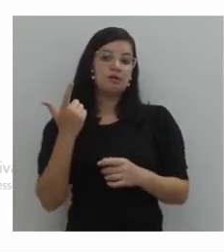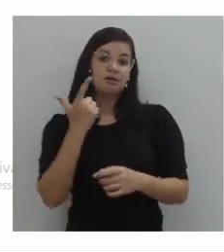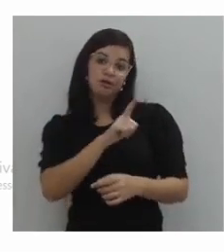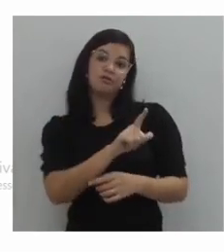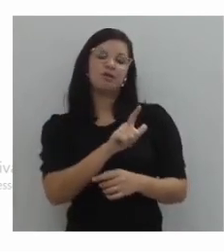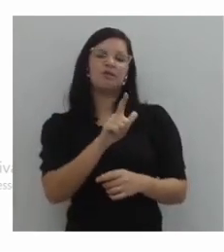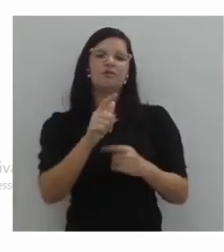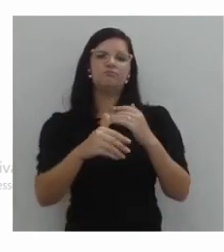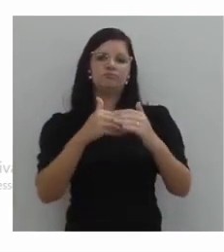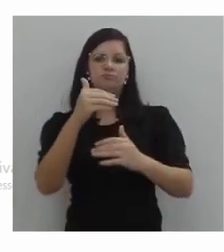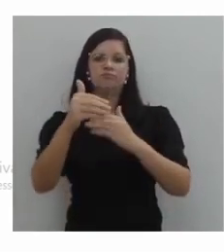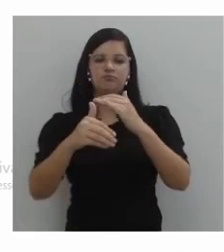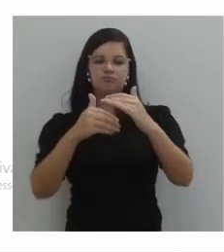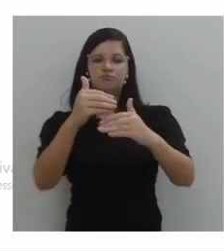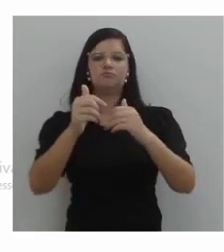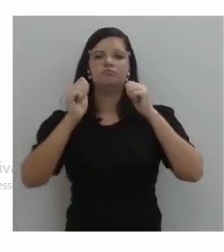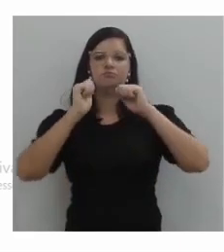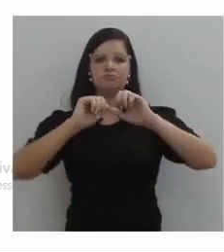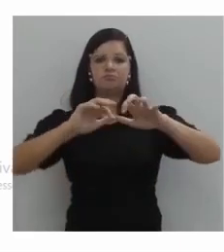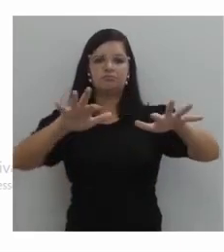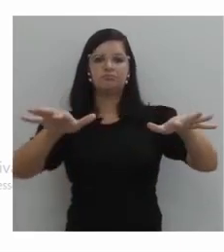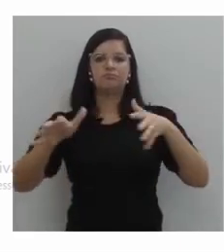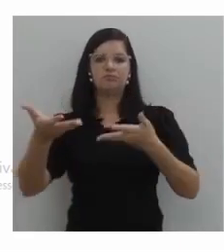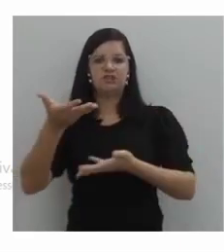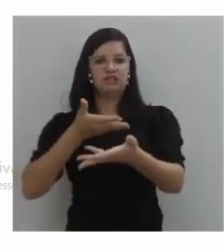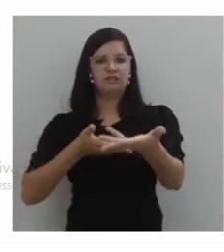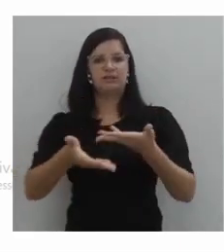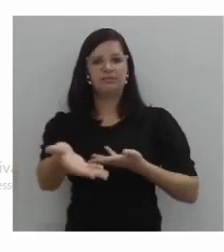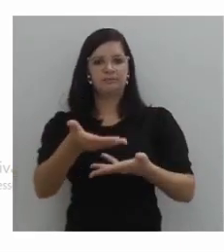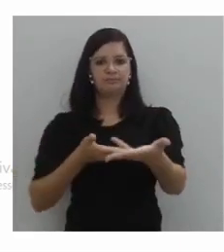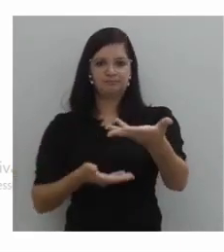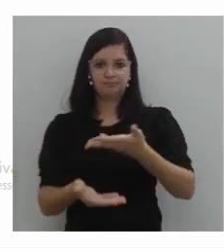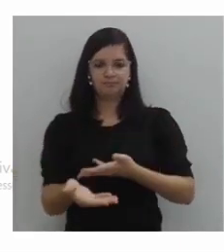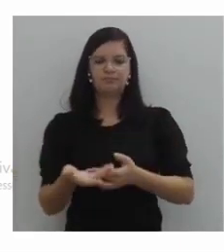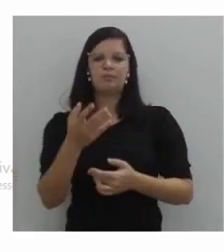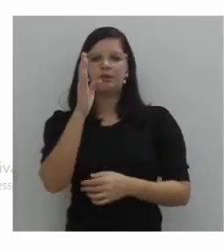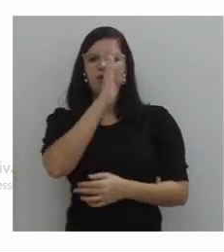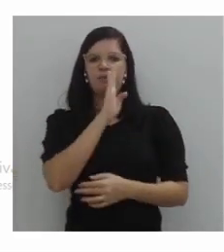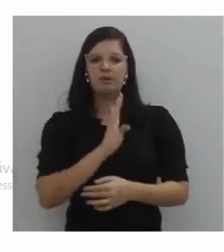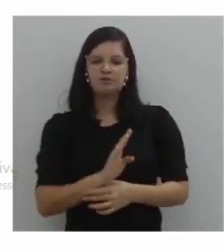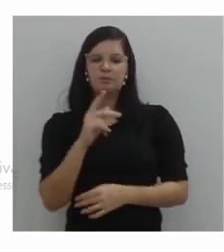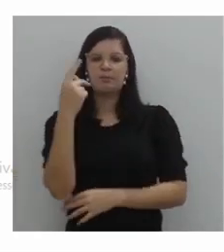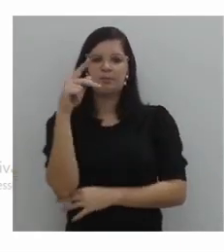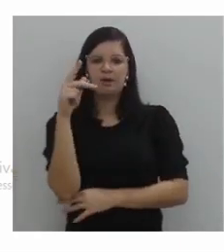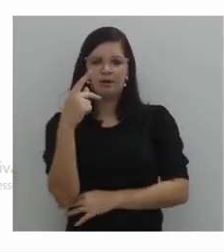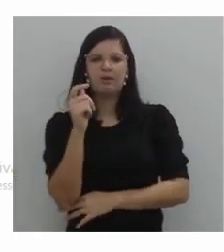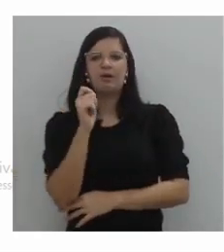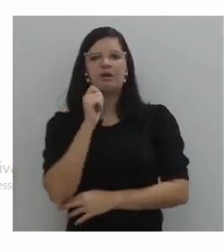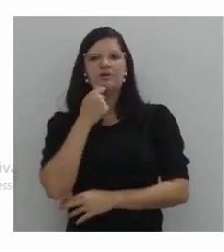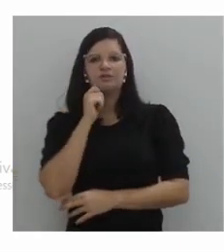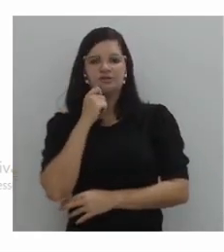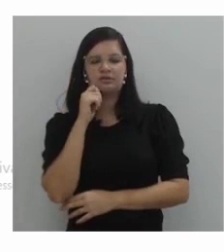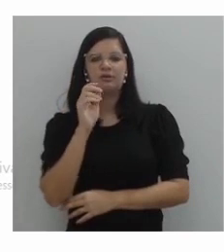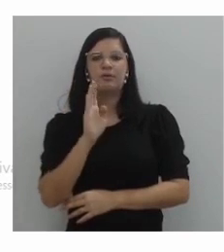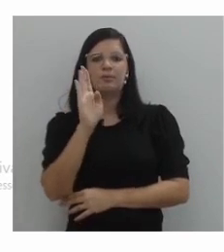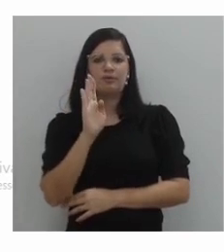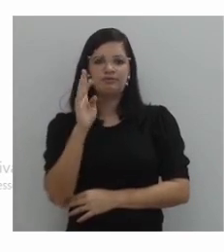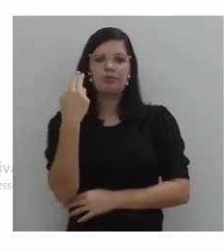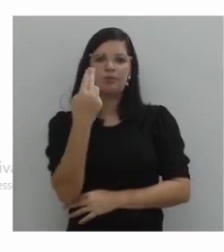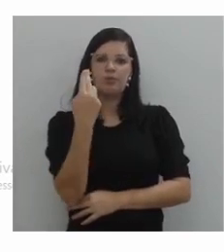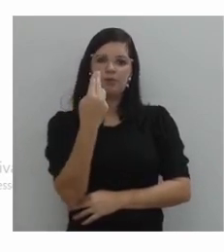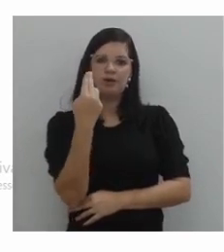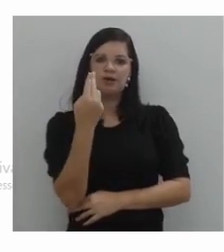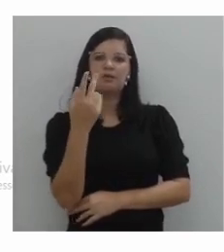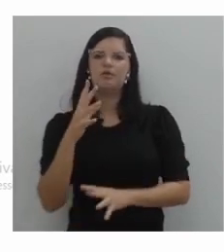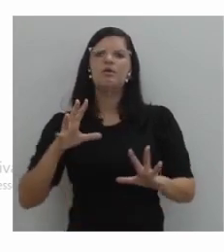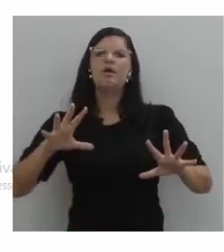que esse ambiente superficial se torne mais dinâmico. Então, Brasil, Paraguai, Argentina, Bolívia,